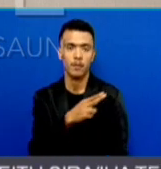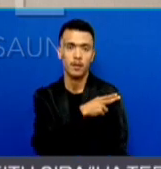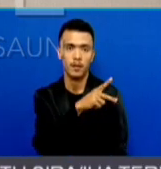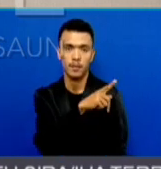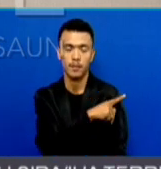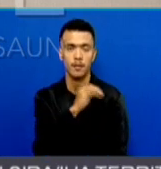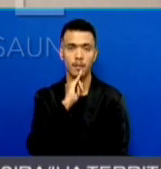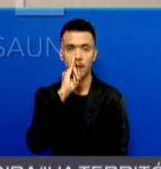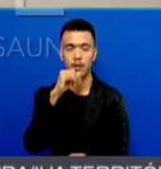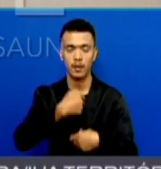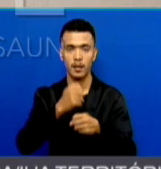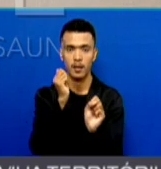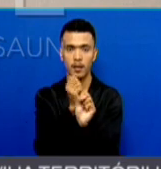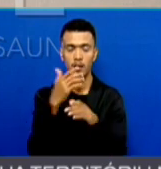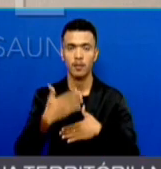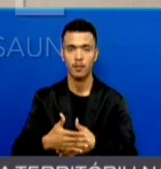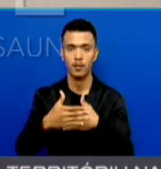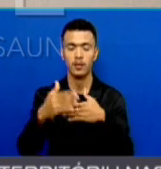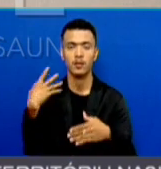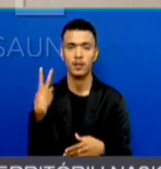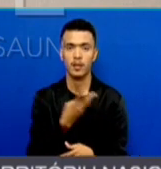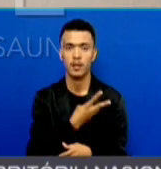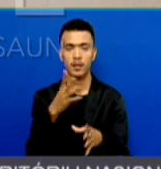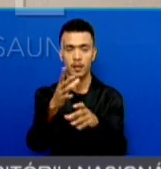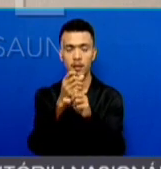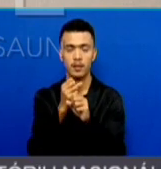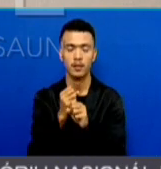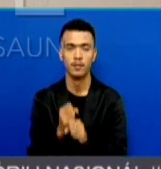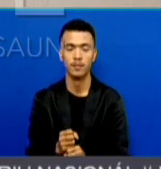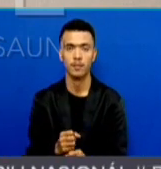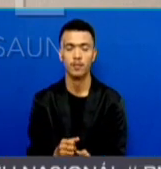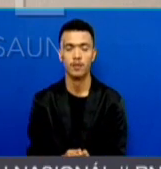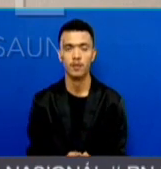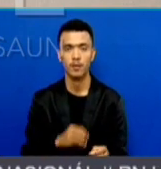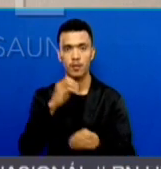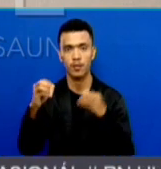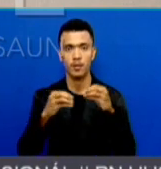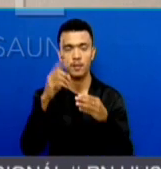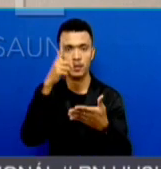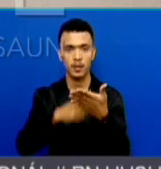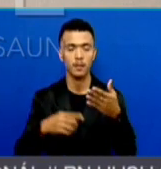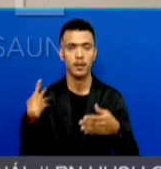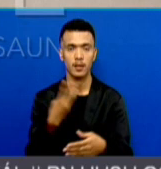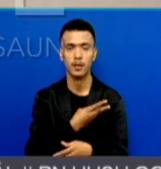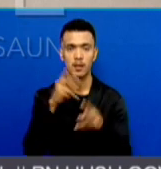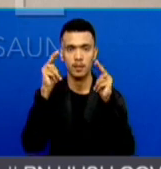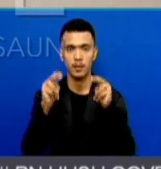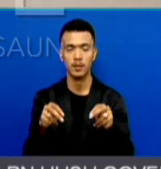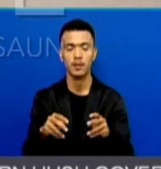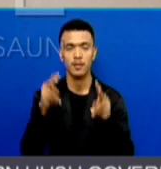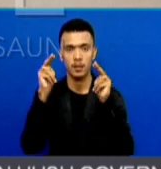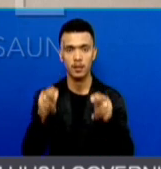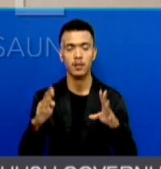malo, o processo de Laos, ita se o sim mudei, se a Rússia tem a noite, quando você sai de uma ita precisa uma de